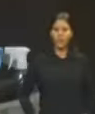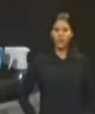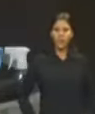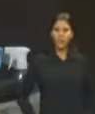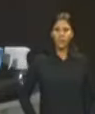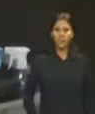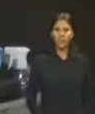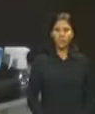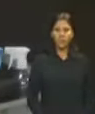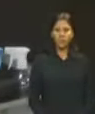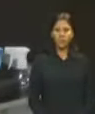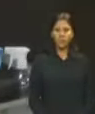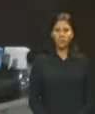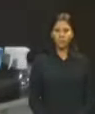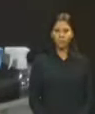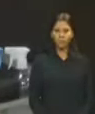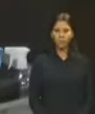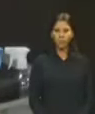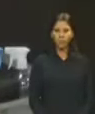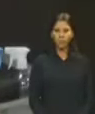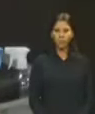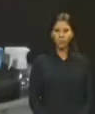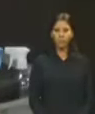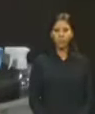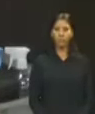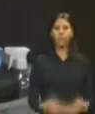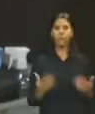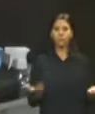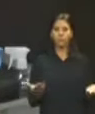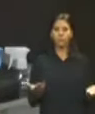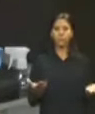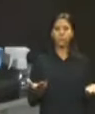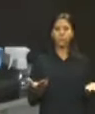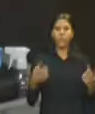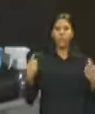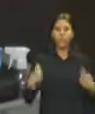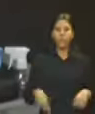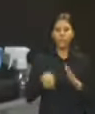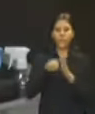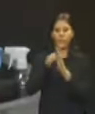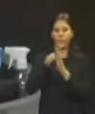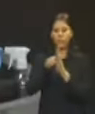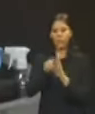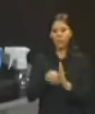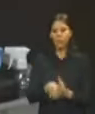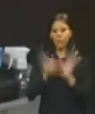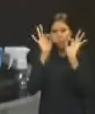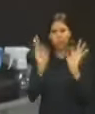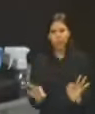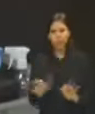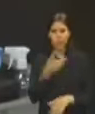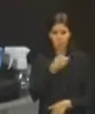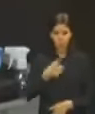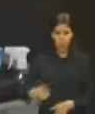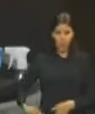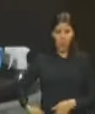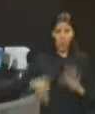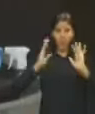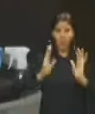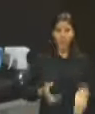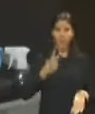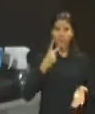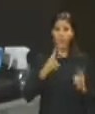deste viés, obviamente, devem ser apurados com muito rigor, e o governador do Estado já se pronunciou nesse